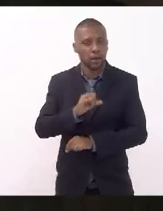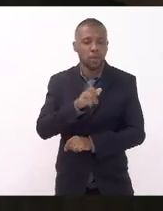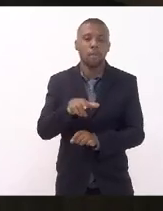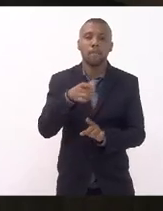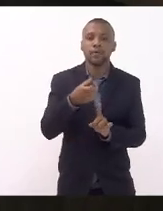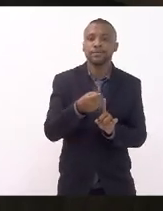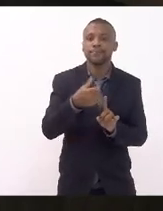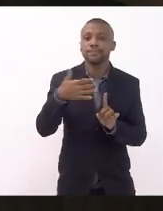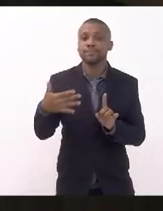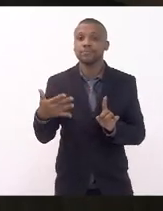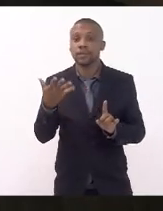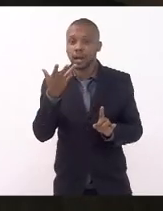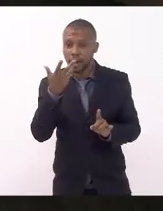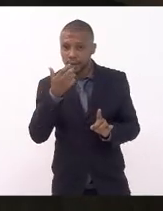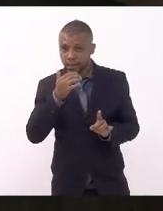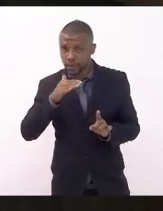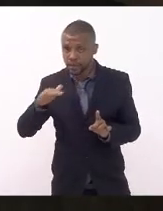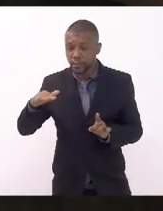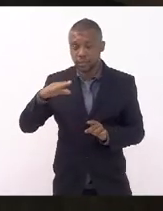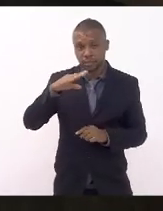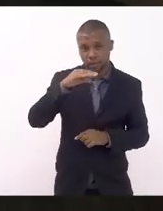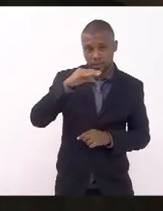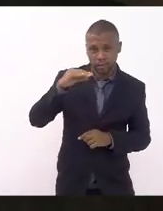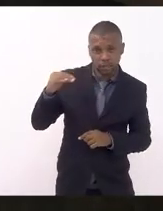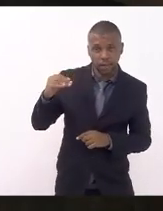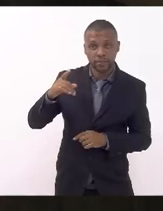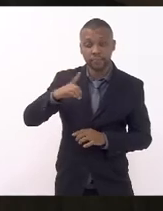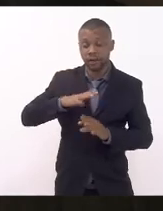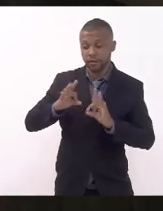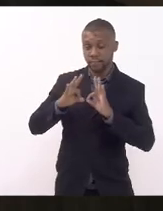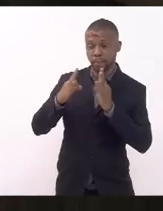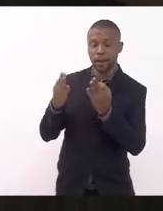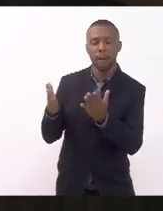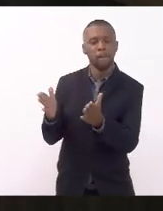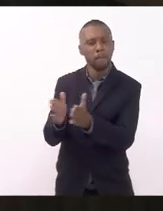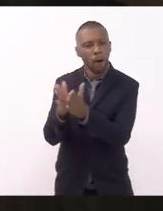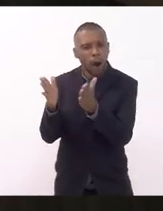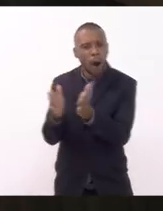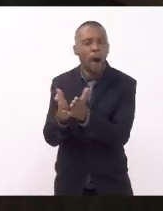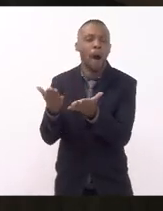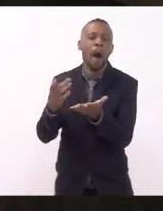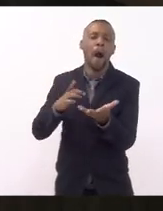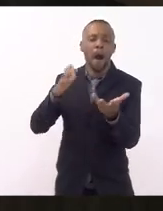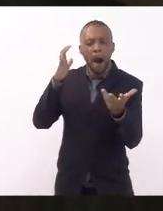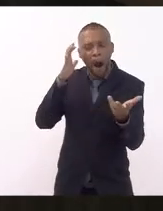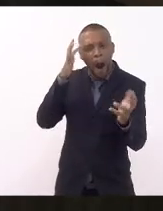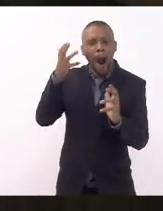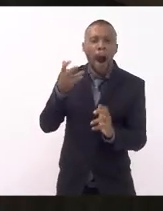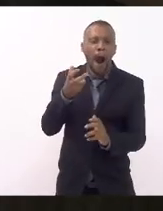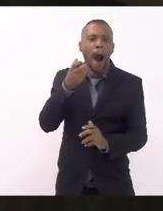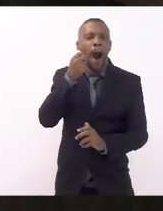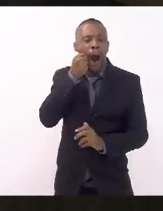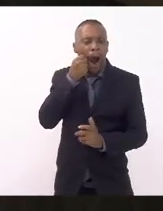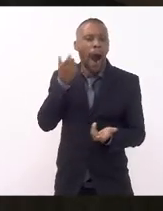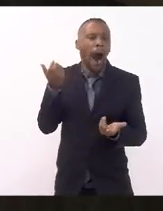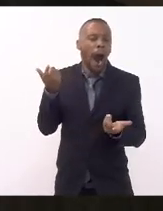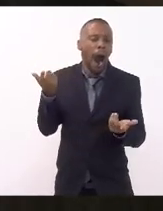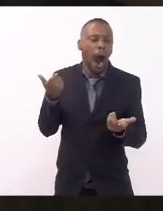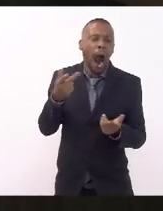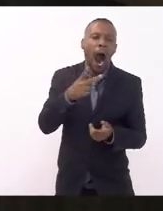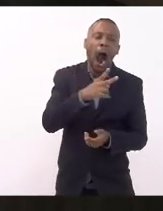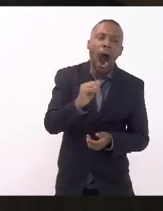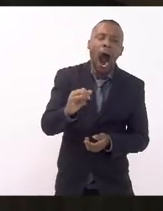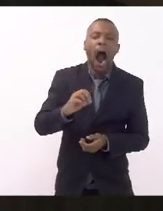a crianças e adolescentes de famílias de baixa renda que estejam em situação de orfandade